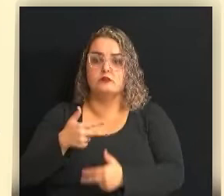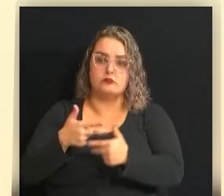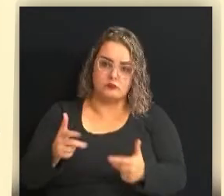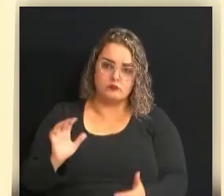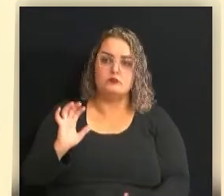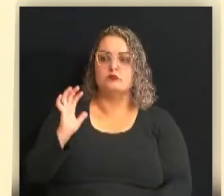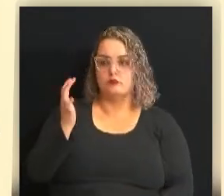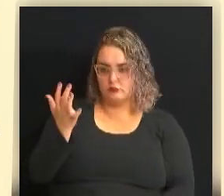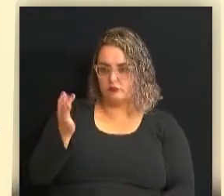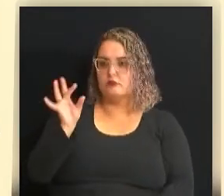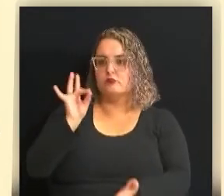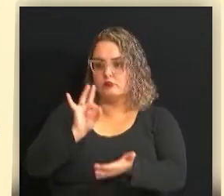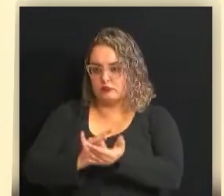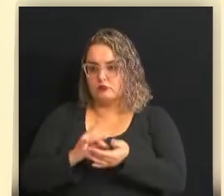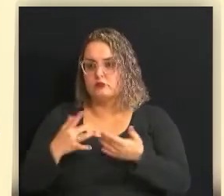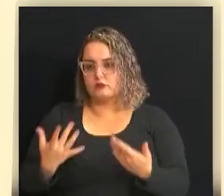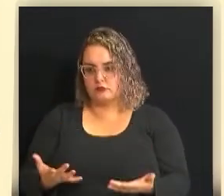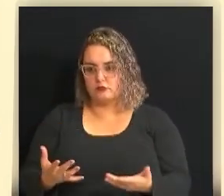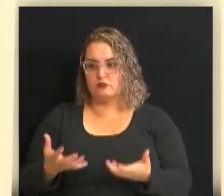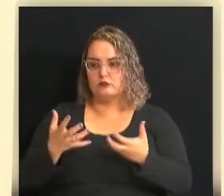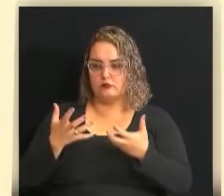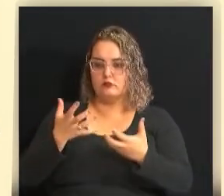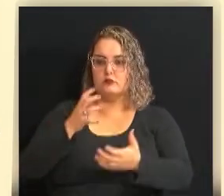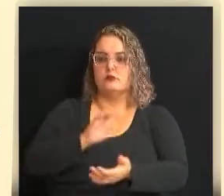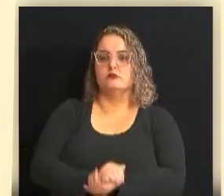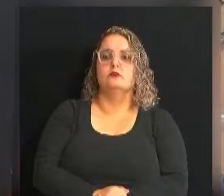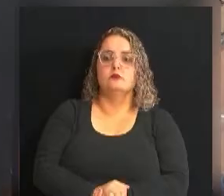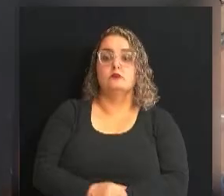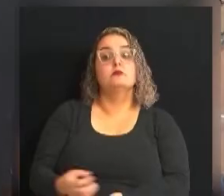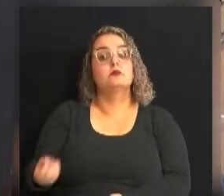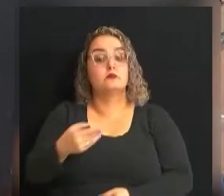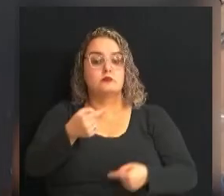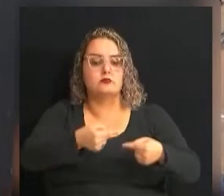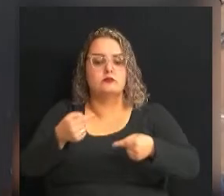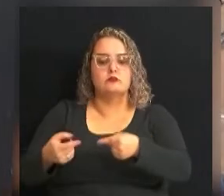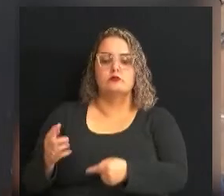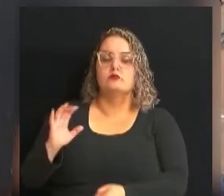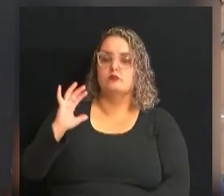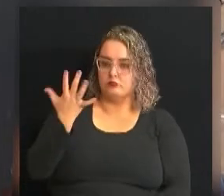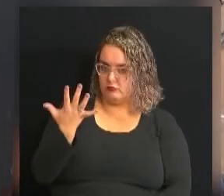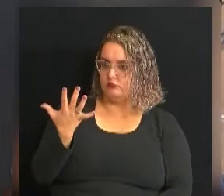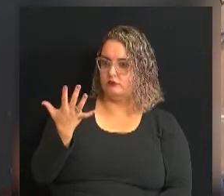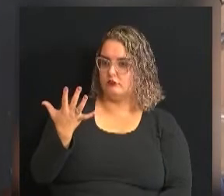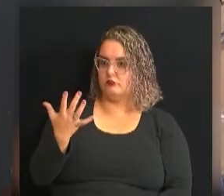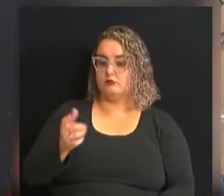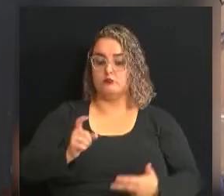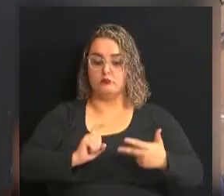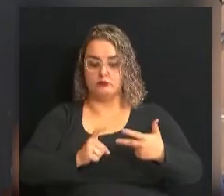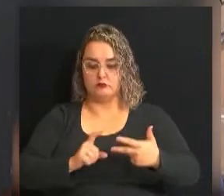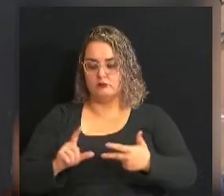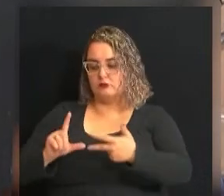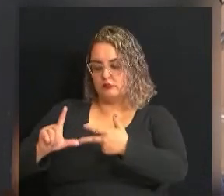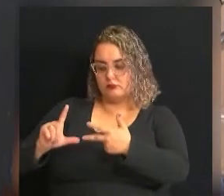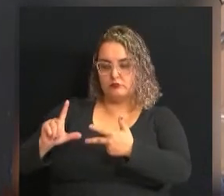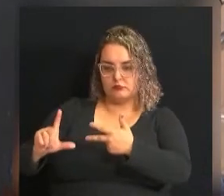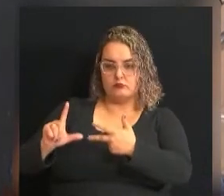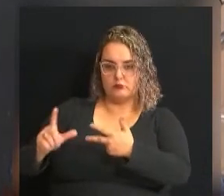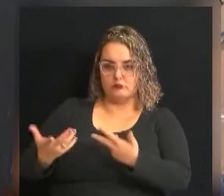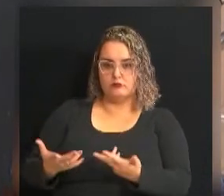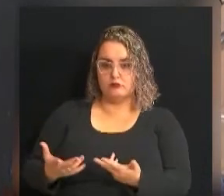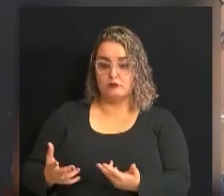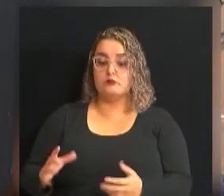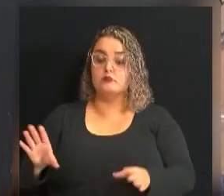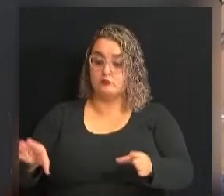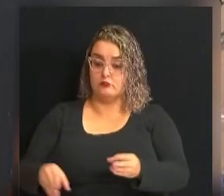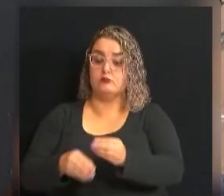dos vereadores para que a coisa funcione realmente do jeito que a gente quer novas discussões devem acontecer entre executivo e